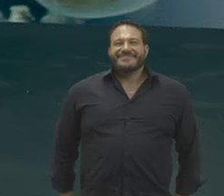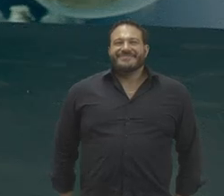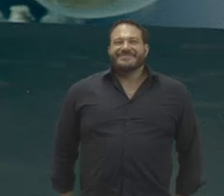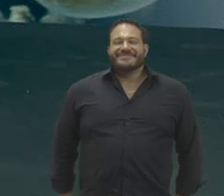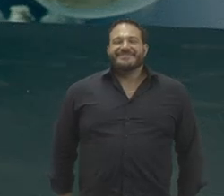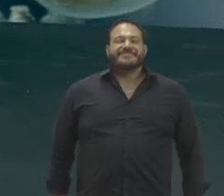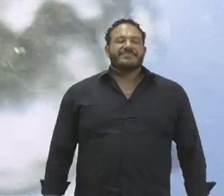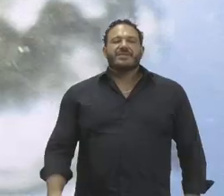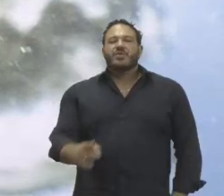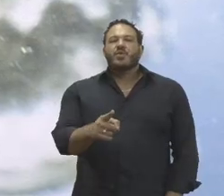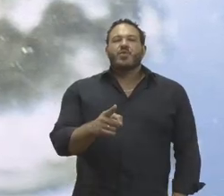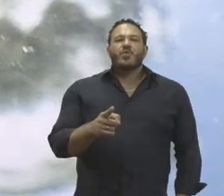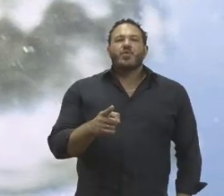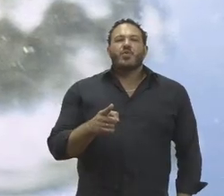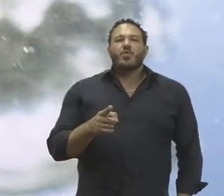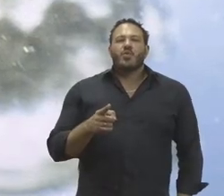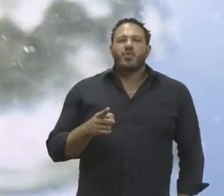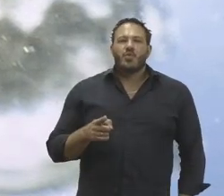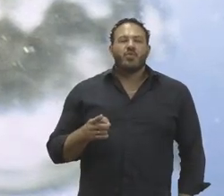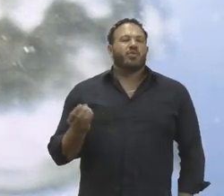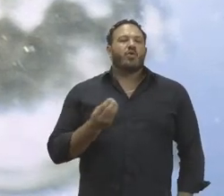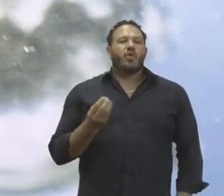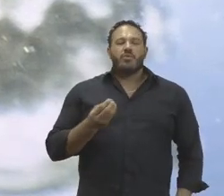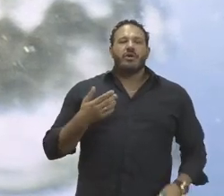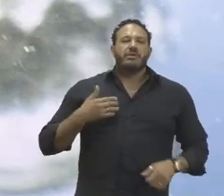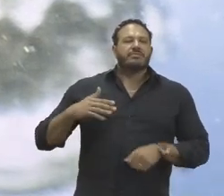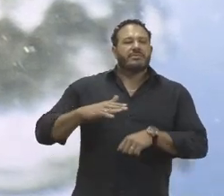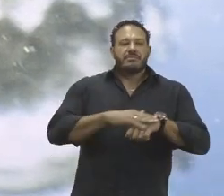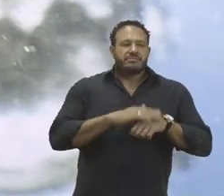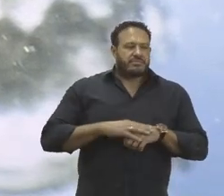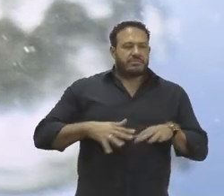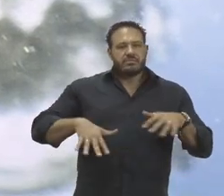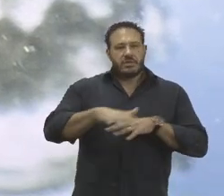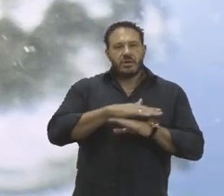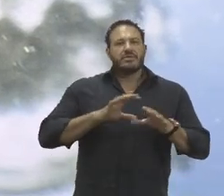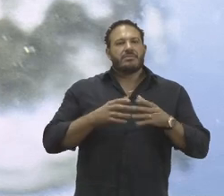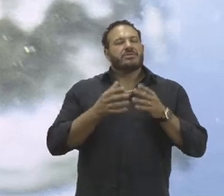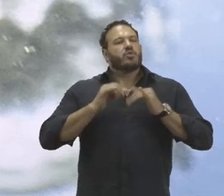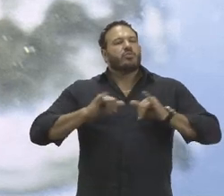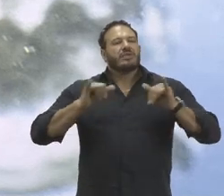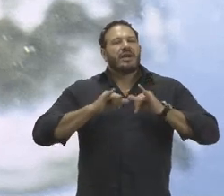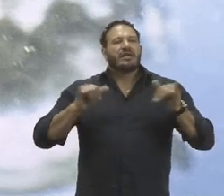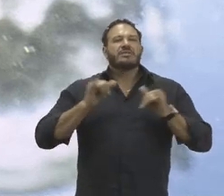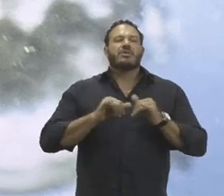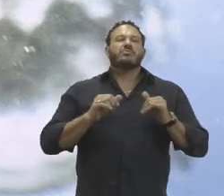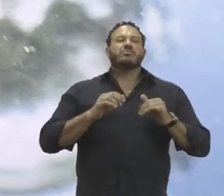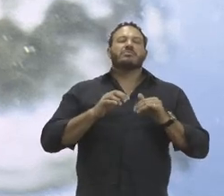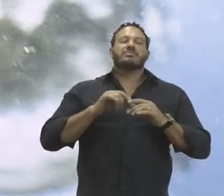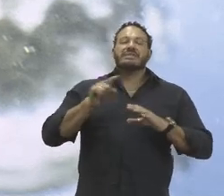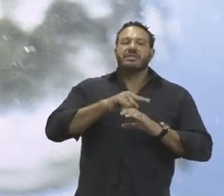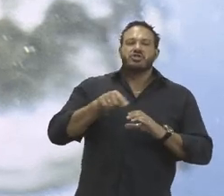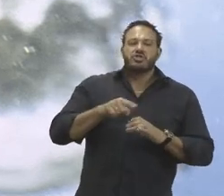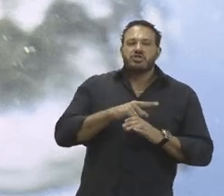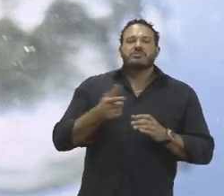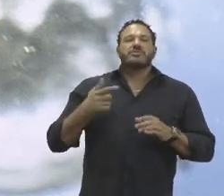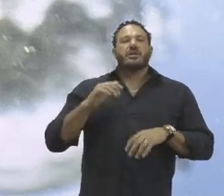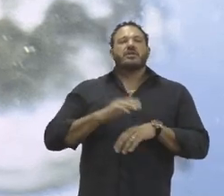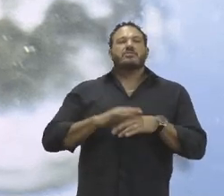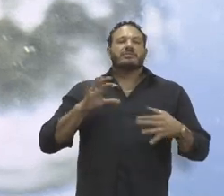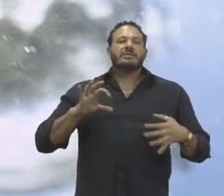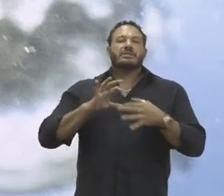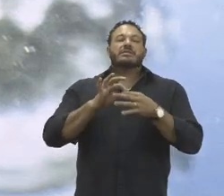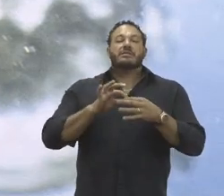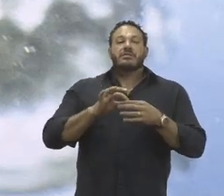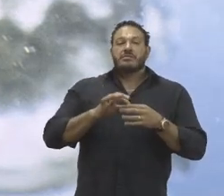qual que é a função eh dos veículos de comunicação e de quem faz divulgação Científica para tanto